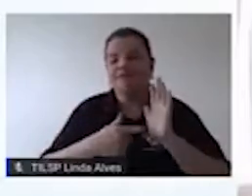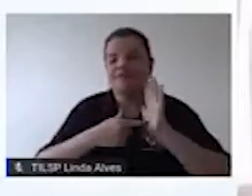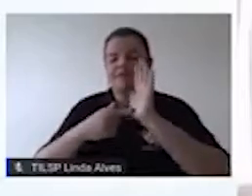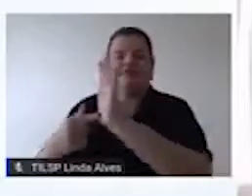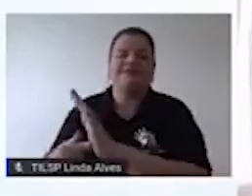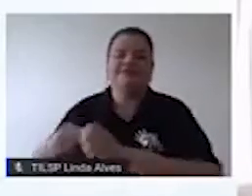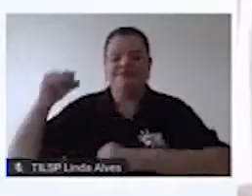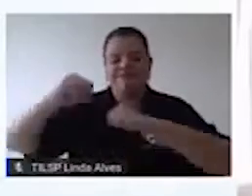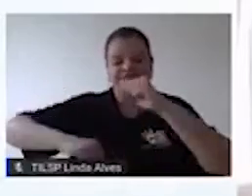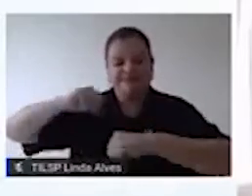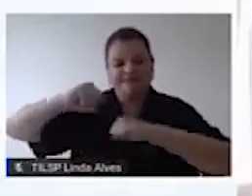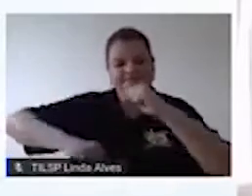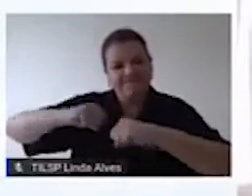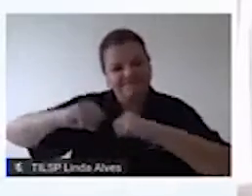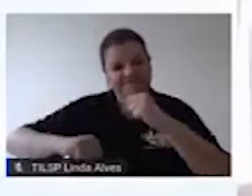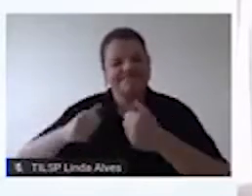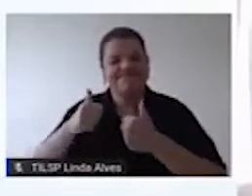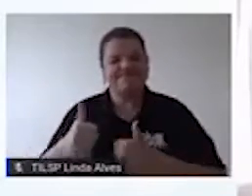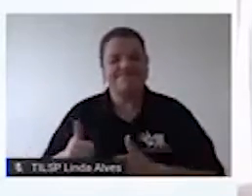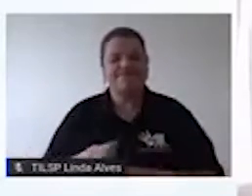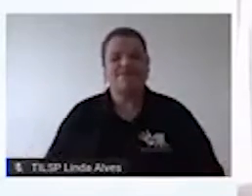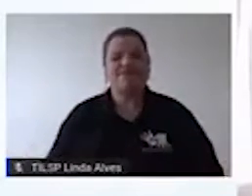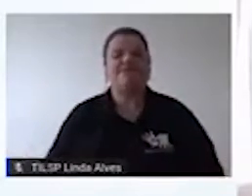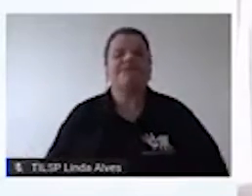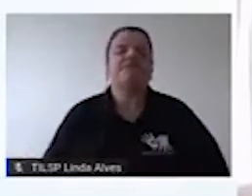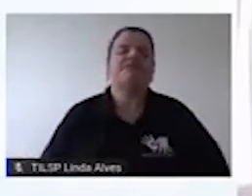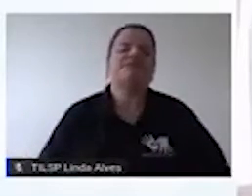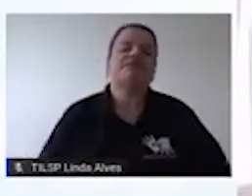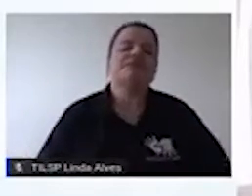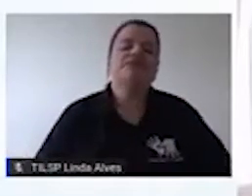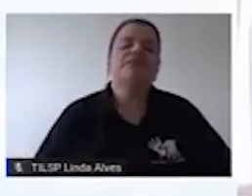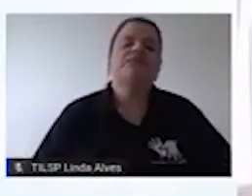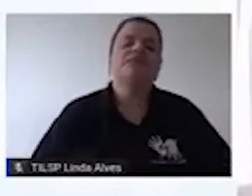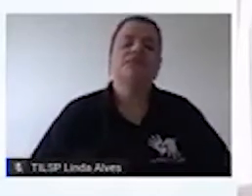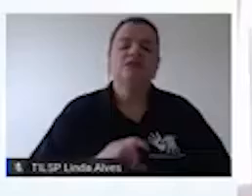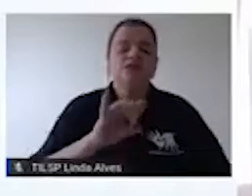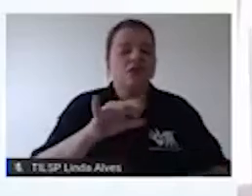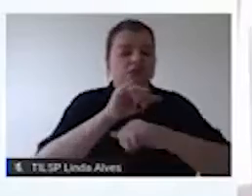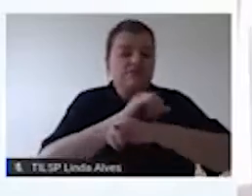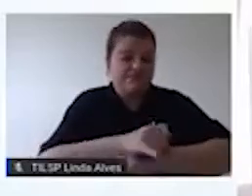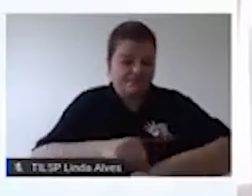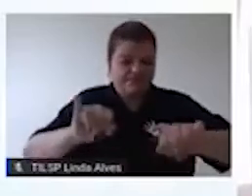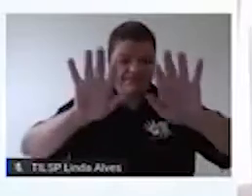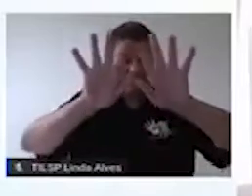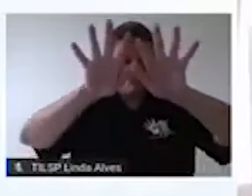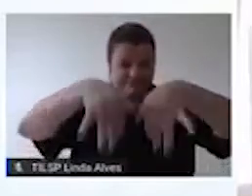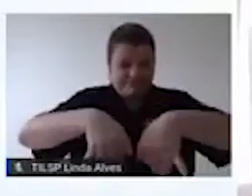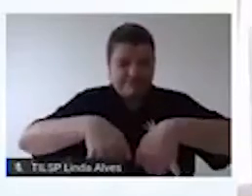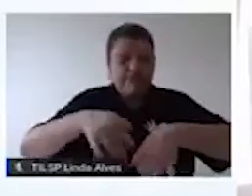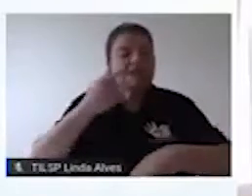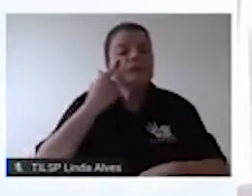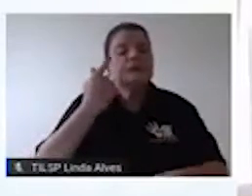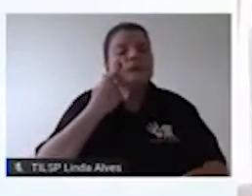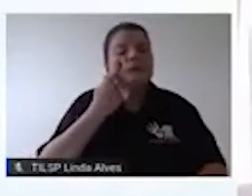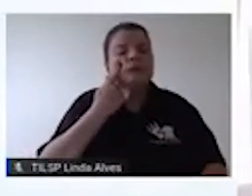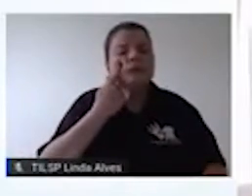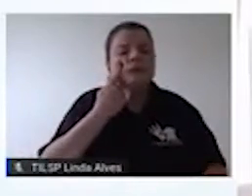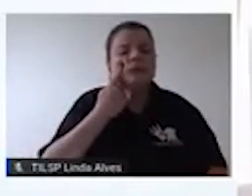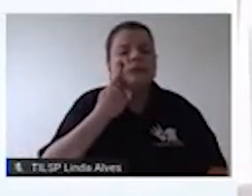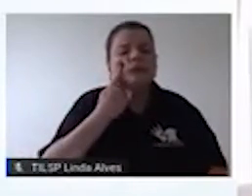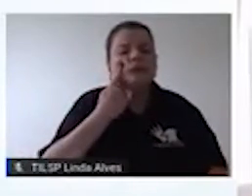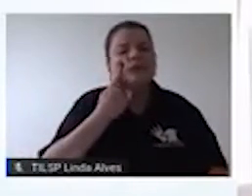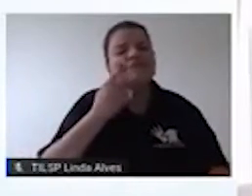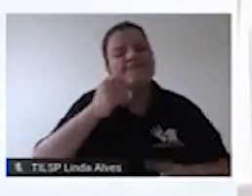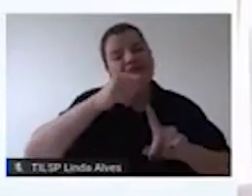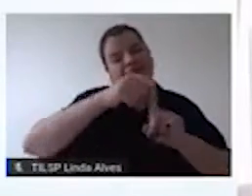de fábrica. E só para a gente falar, antes de passar para você fazer uma mensagem final, nós paramos o nosso mês